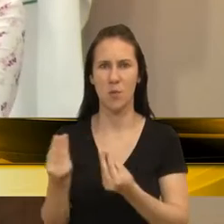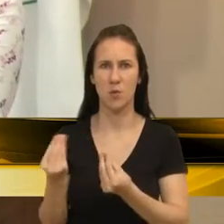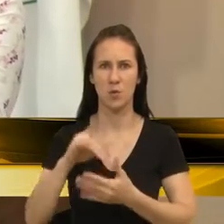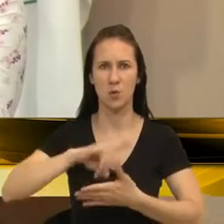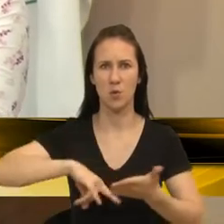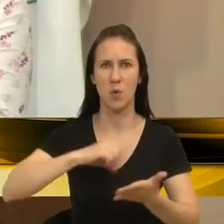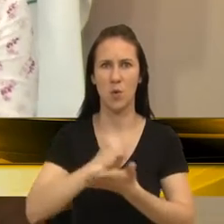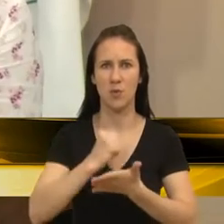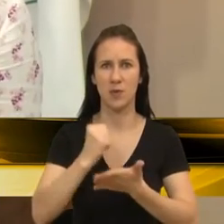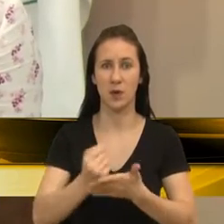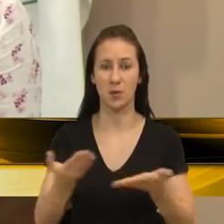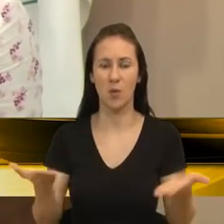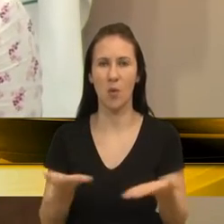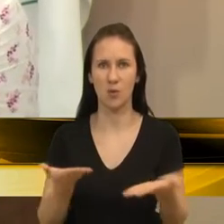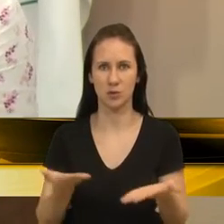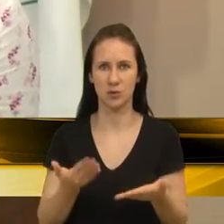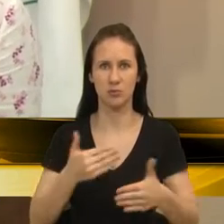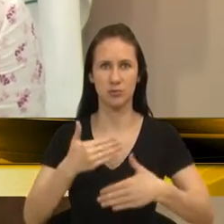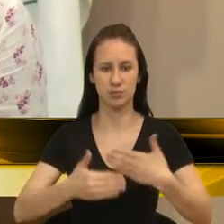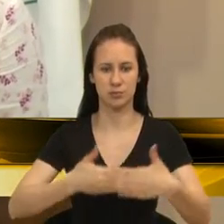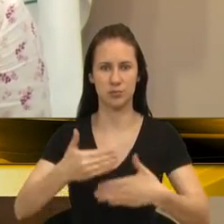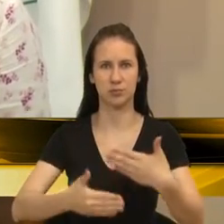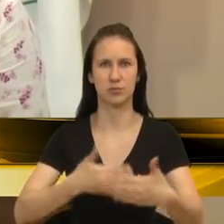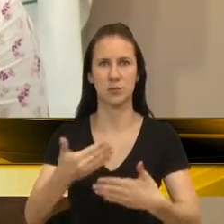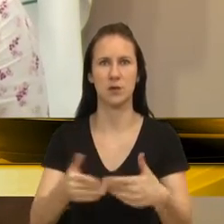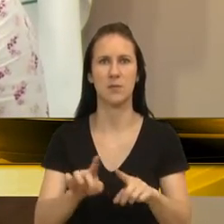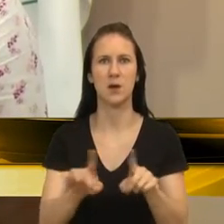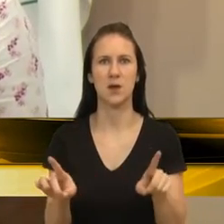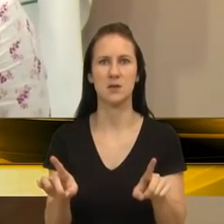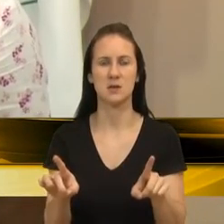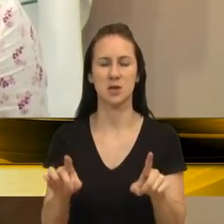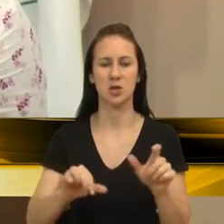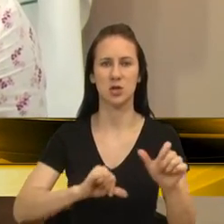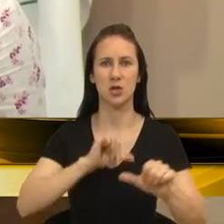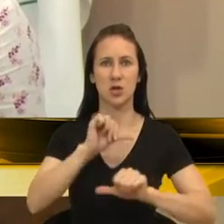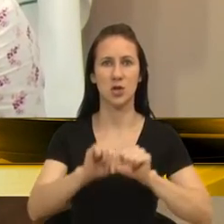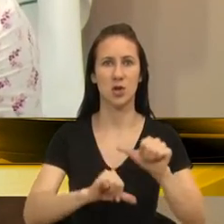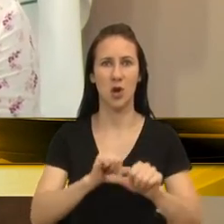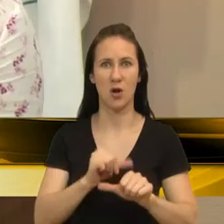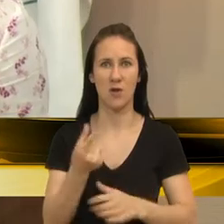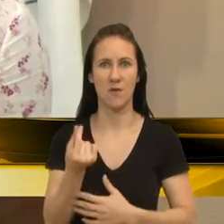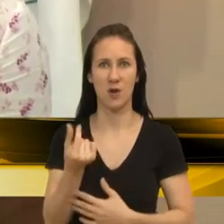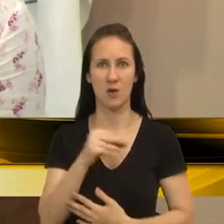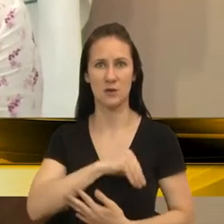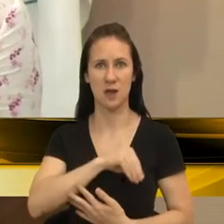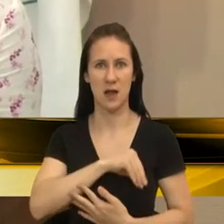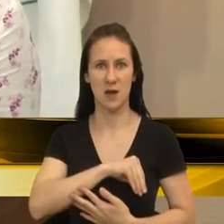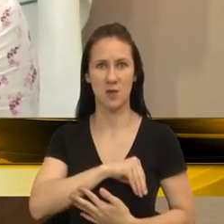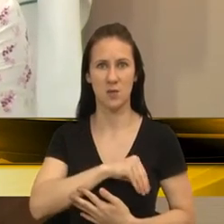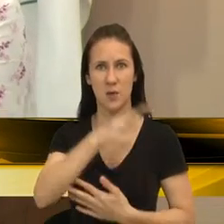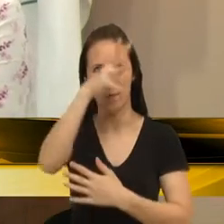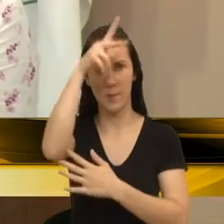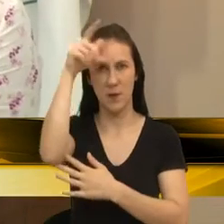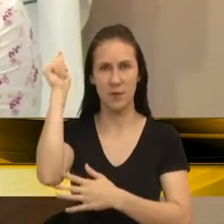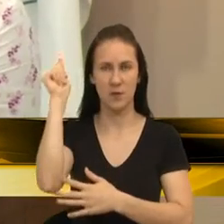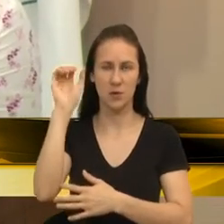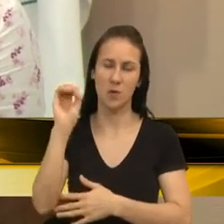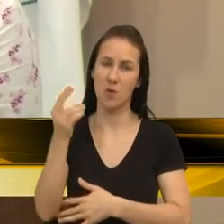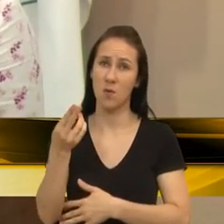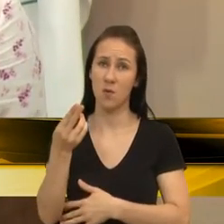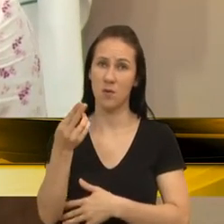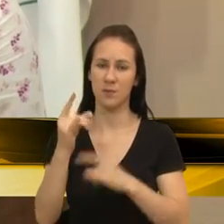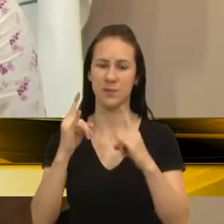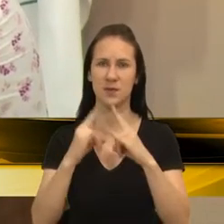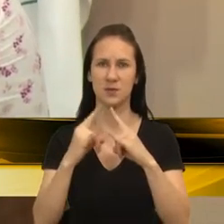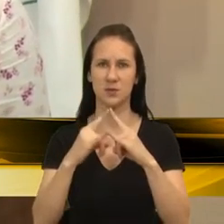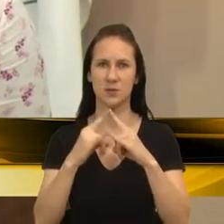vigência e que, para alterar esses salários, a Prefeitura vai ter que demitir. A Prefeitura não, as entidades vão ter que